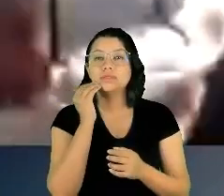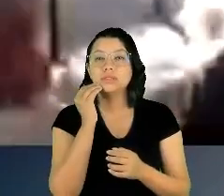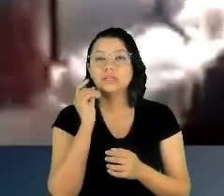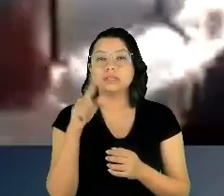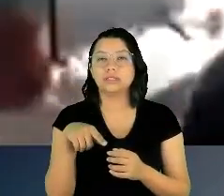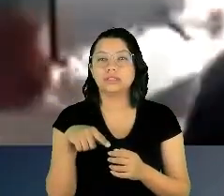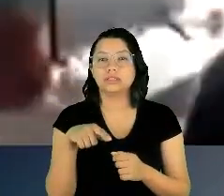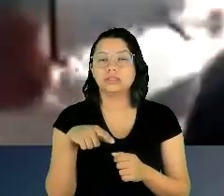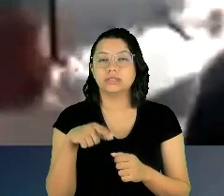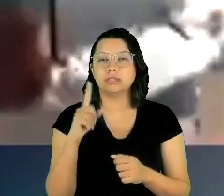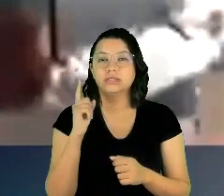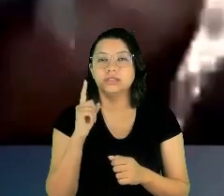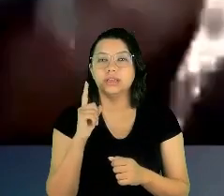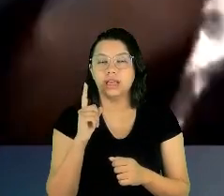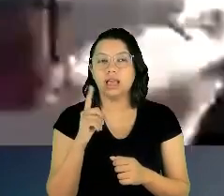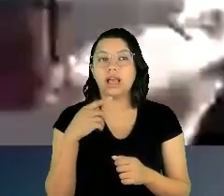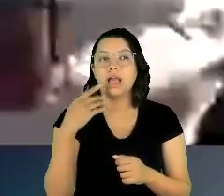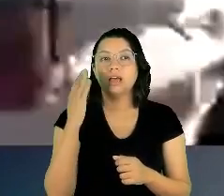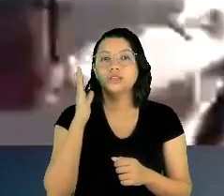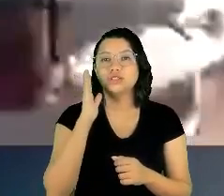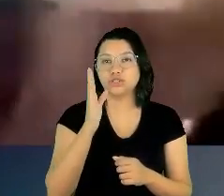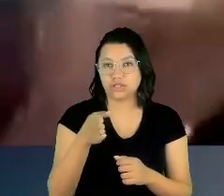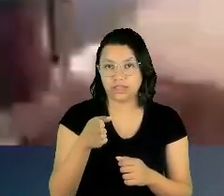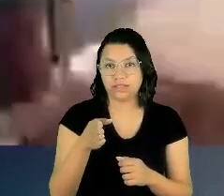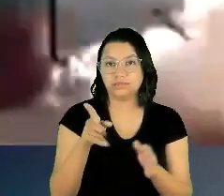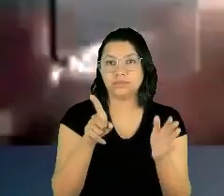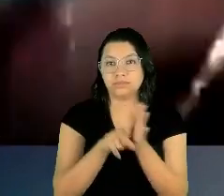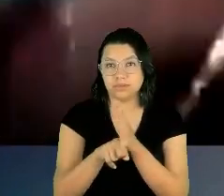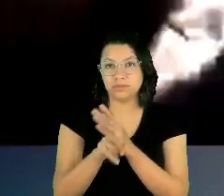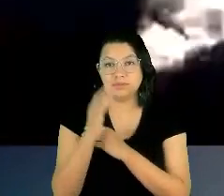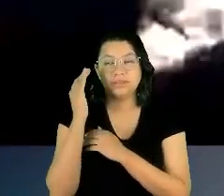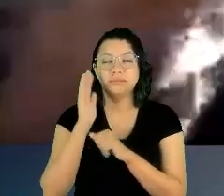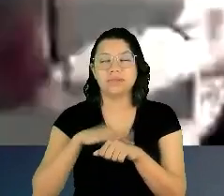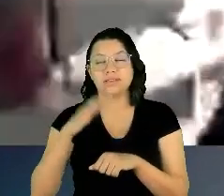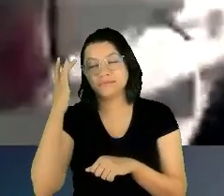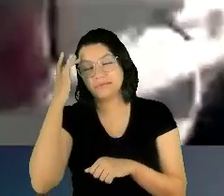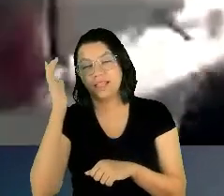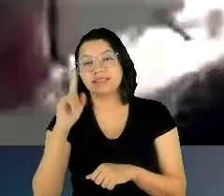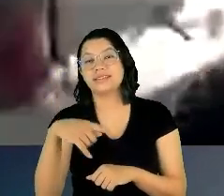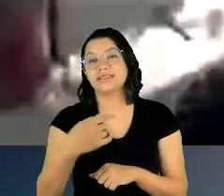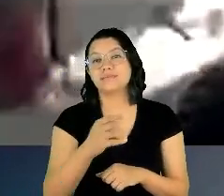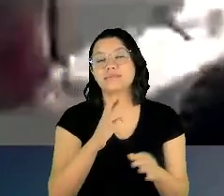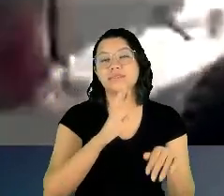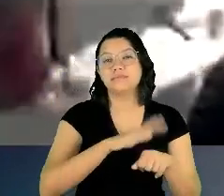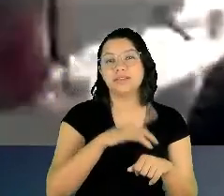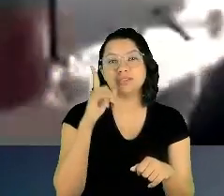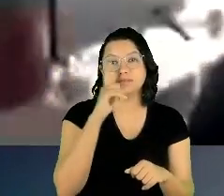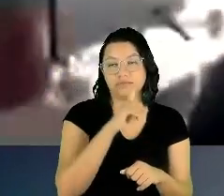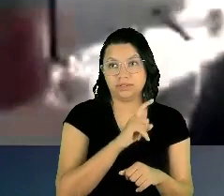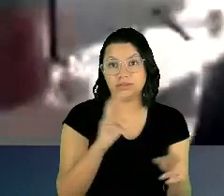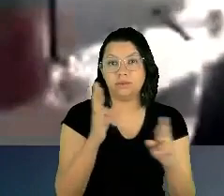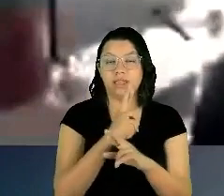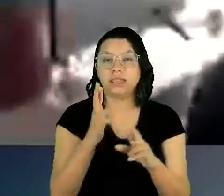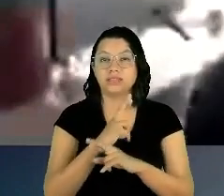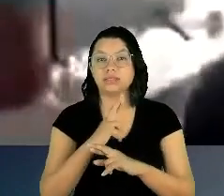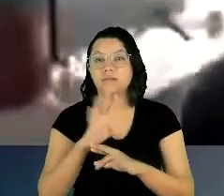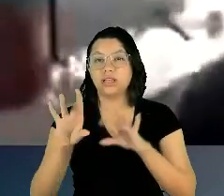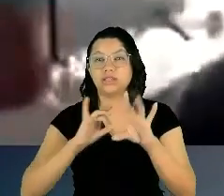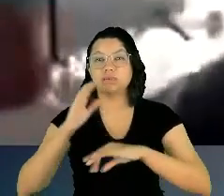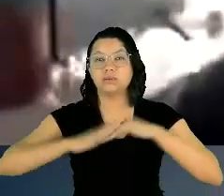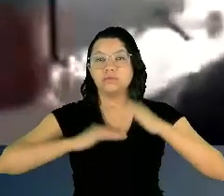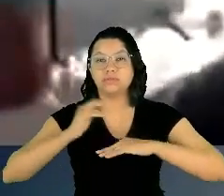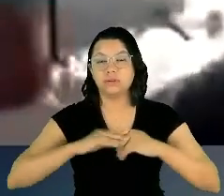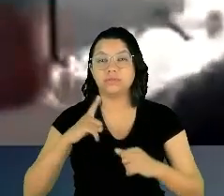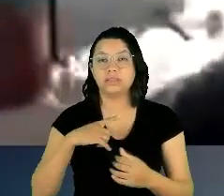Porque eu vou tentar ir para as perguntas mais rápidas de responder para ir para as mais complexas, né? Com relação à